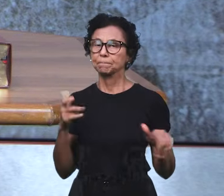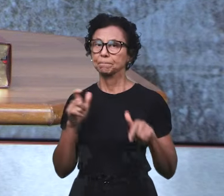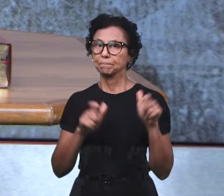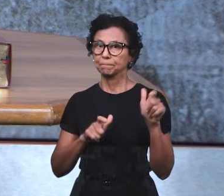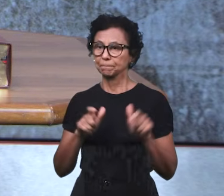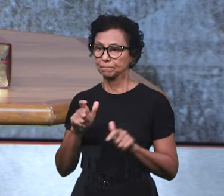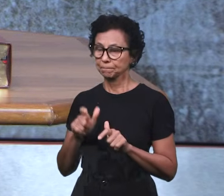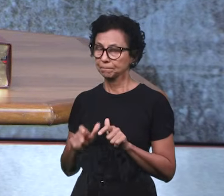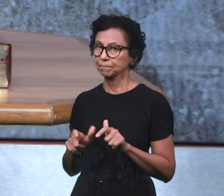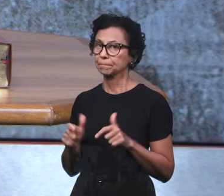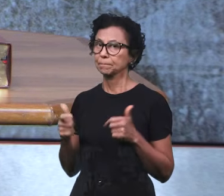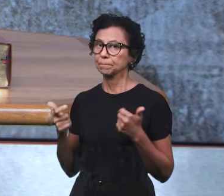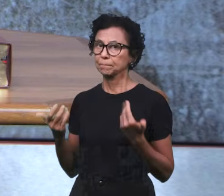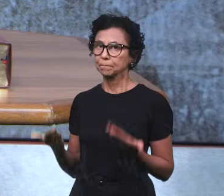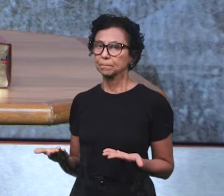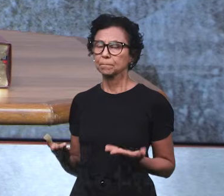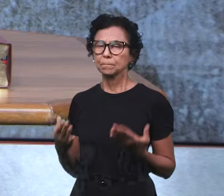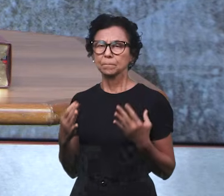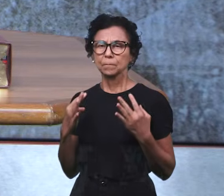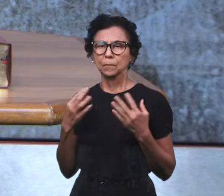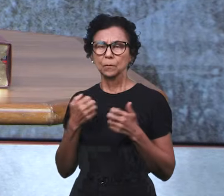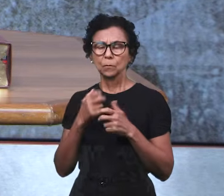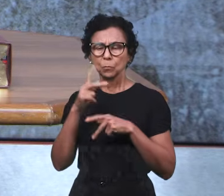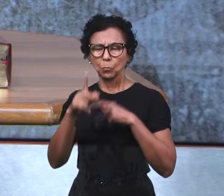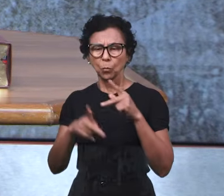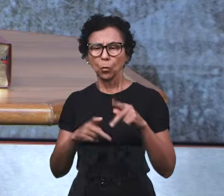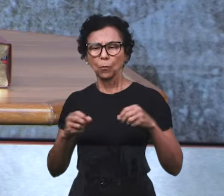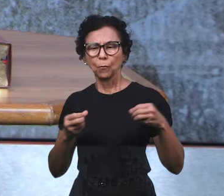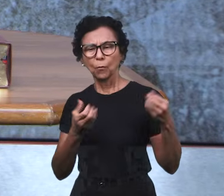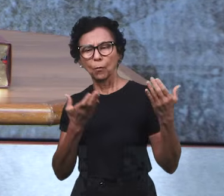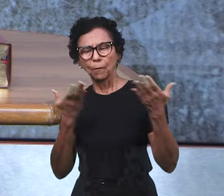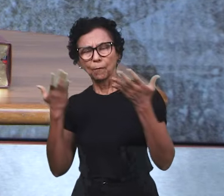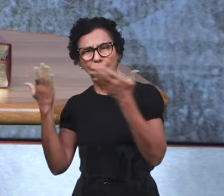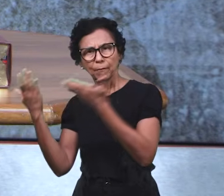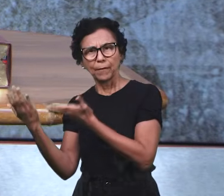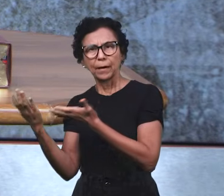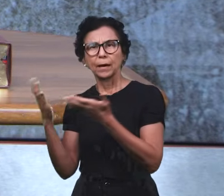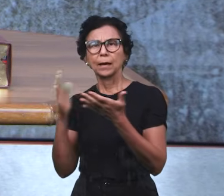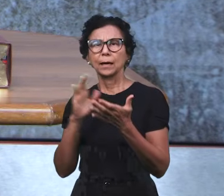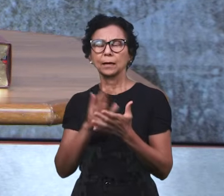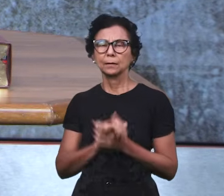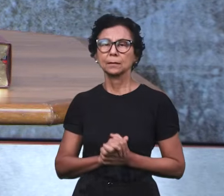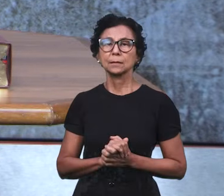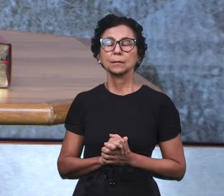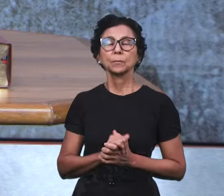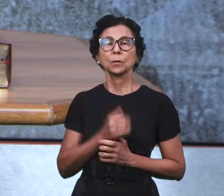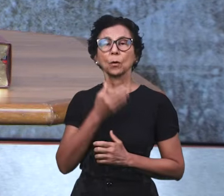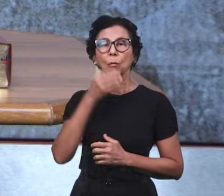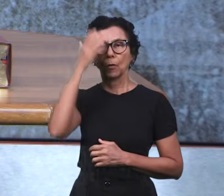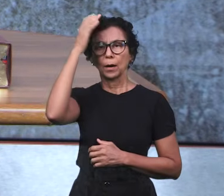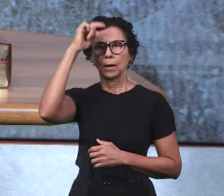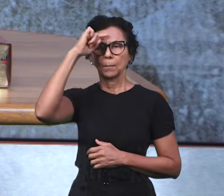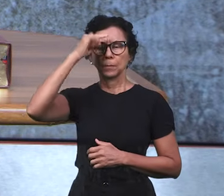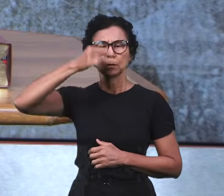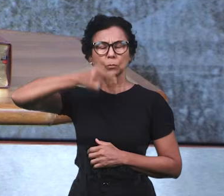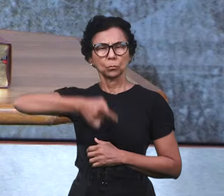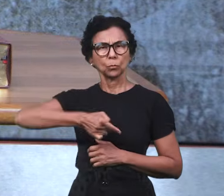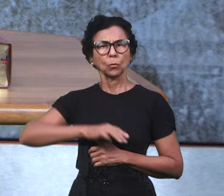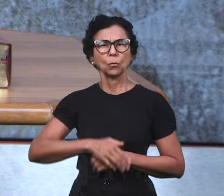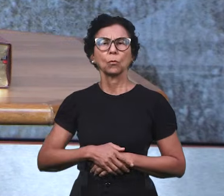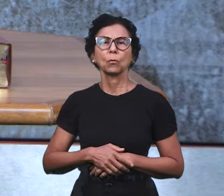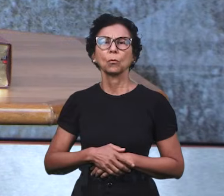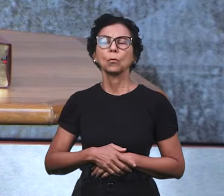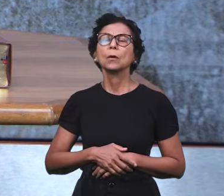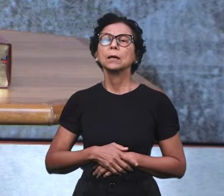ofereceram com as ofertas de todo o povo, segundo o mandado do rei Ezequias, os holocaustos ao Senhor,